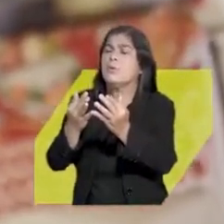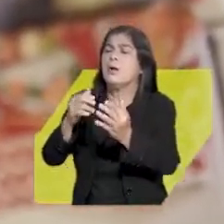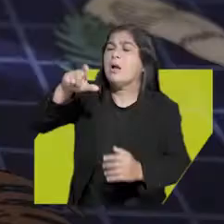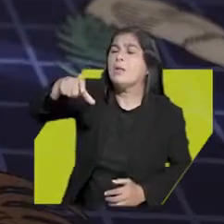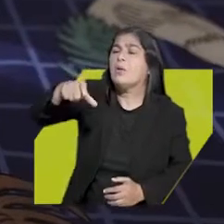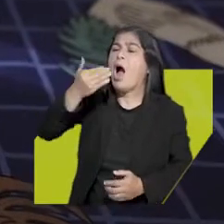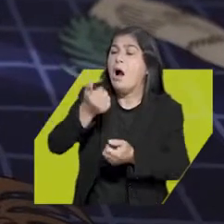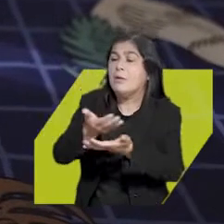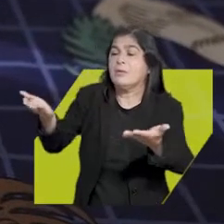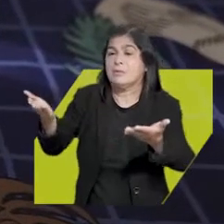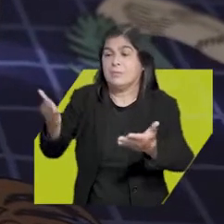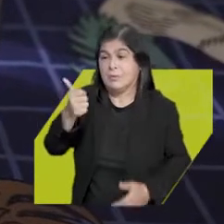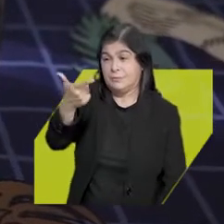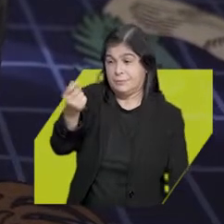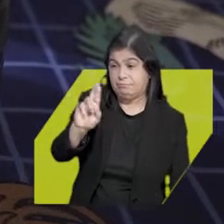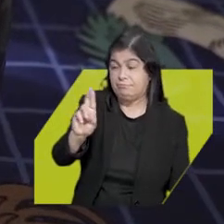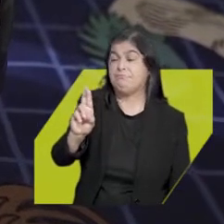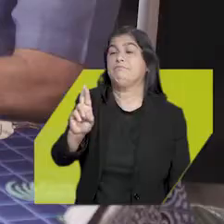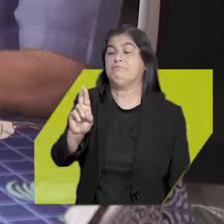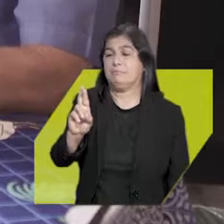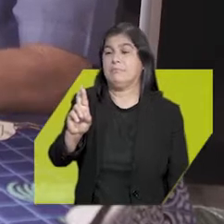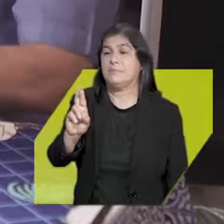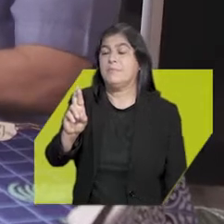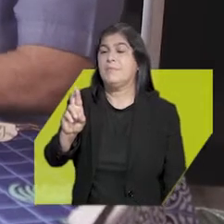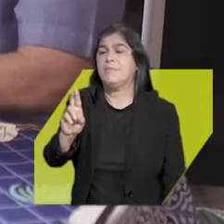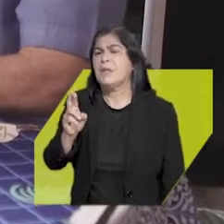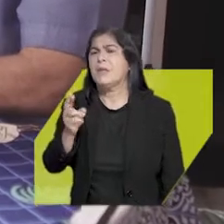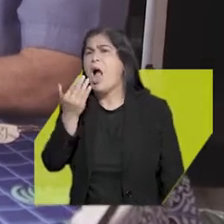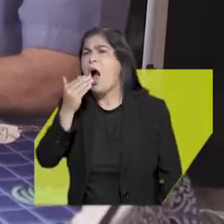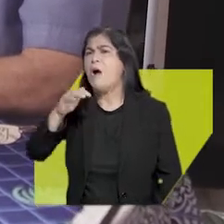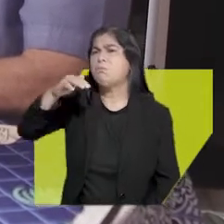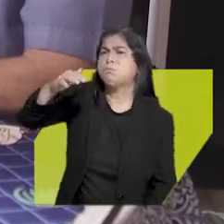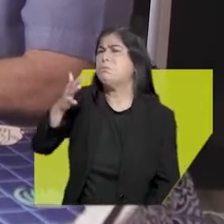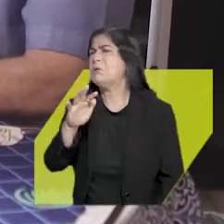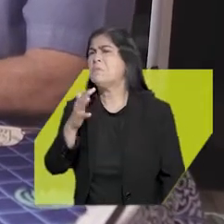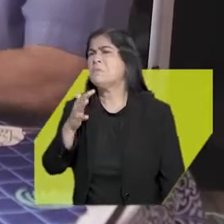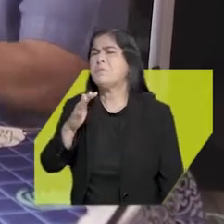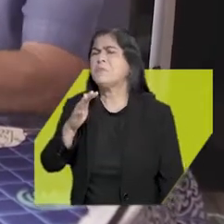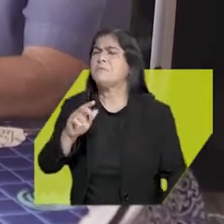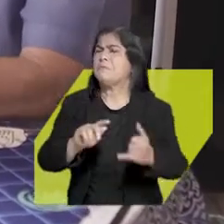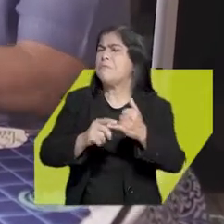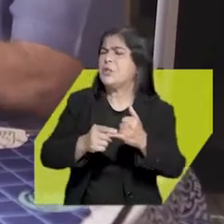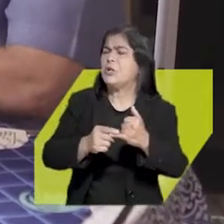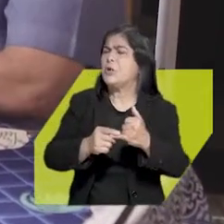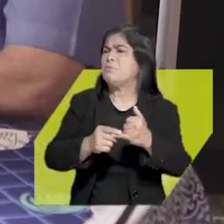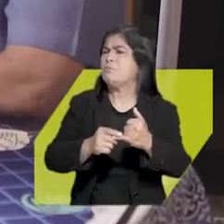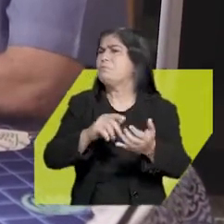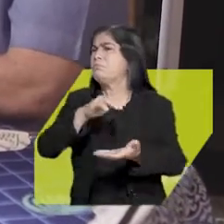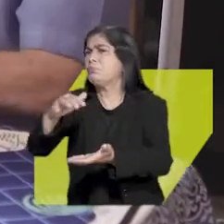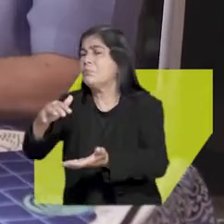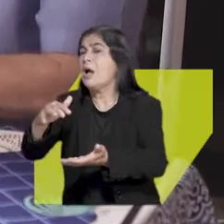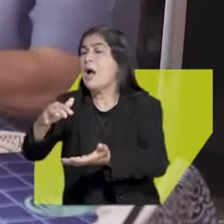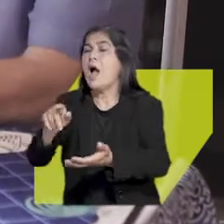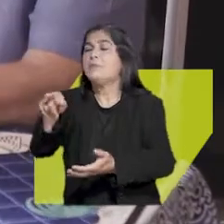na Mesa. Cartão no valor de R$120. A cesta básica pode estar dando, por exemplo, feijão. Você já tem feijão